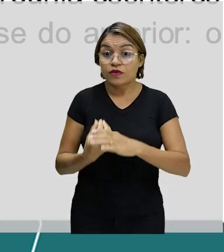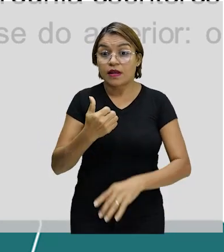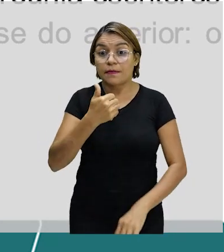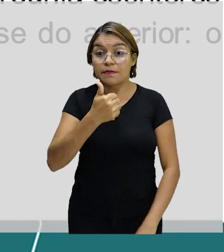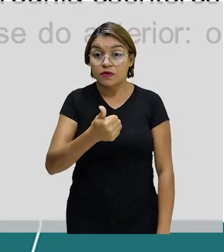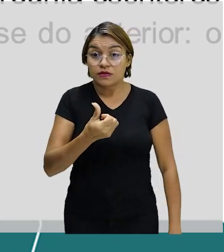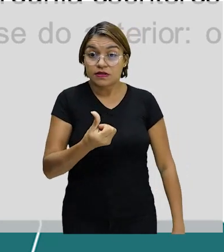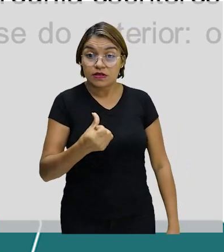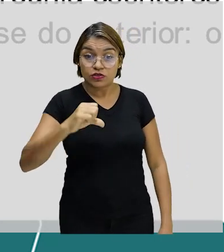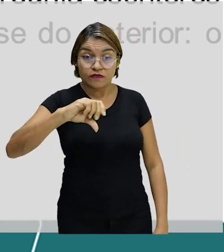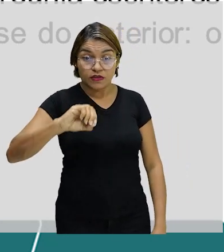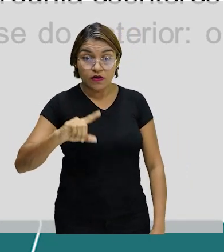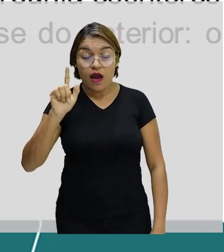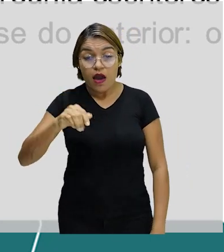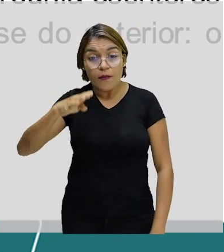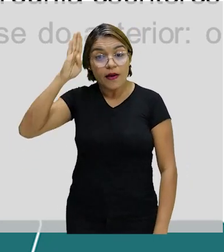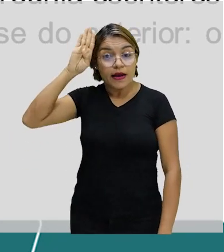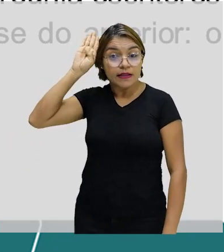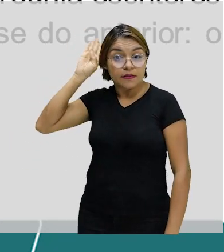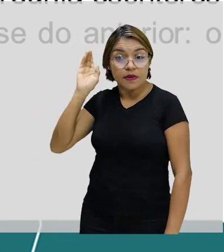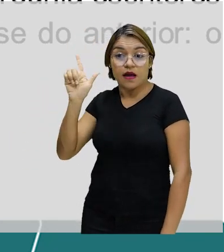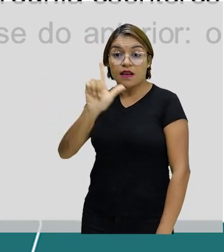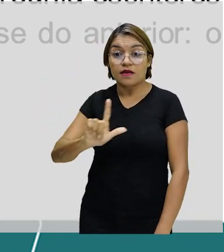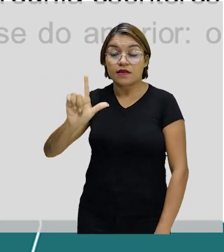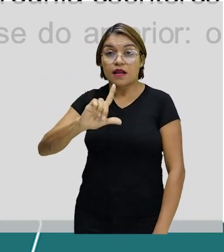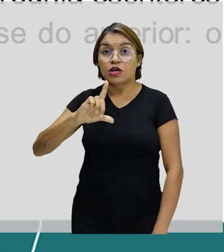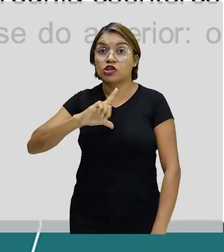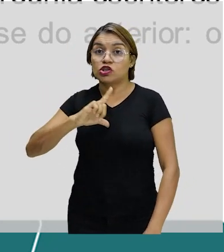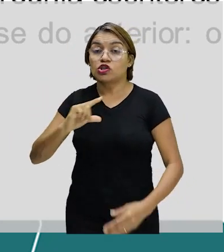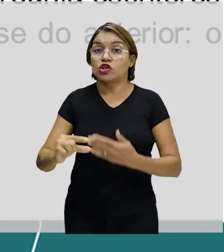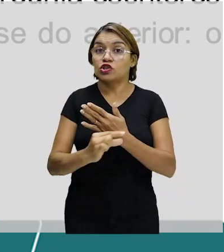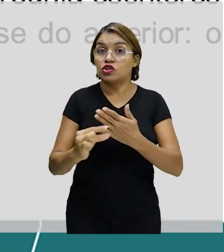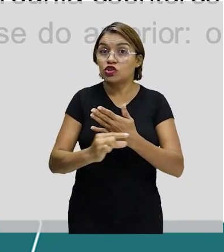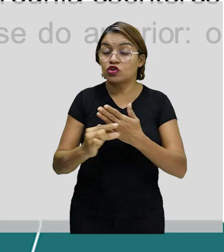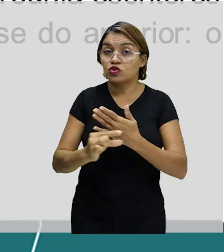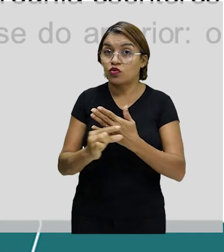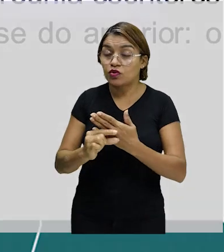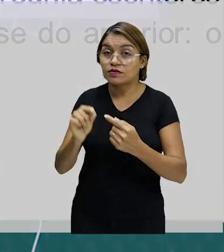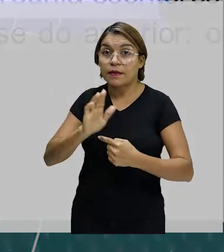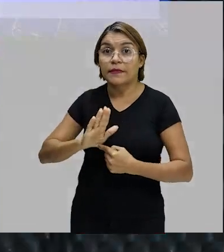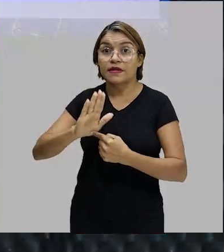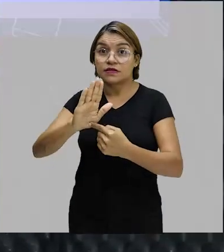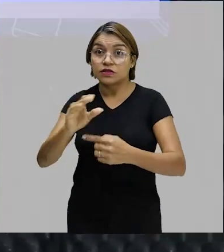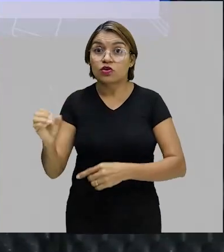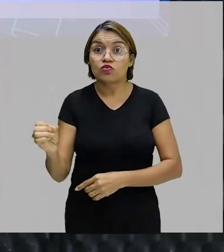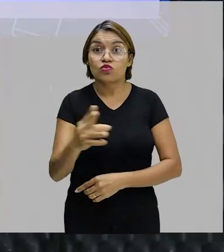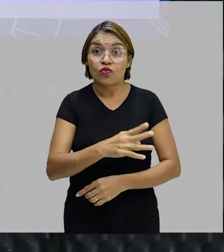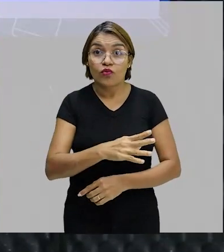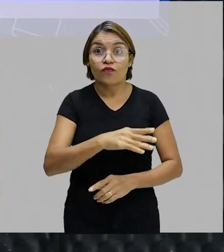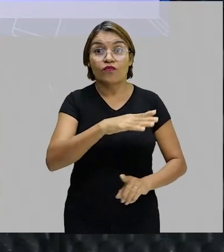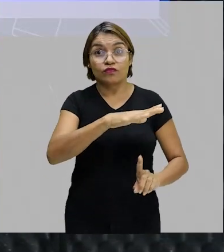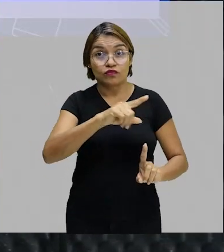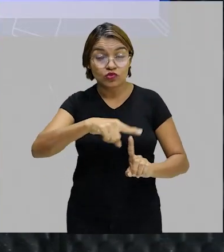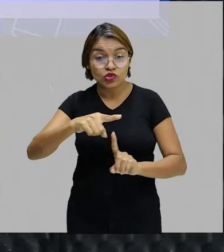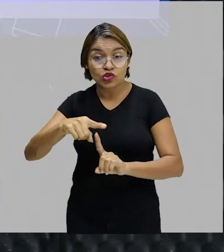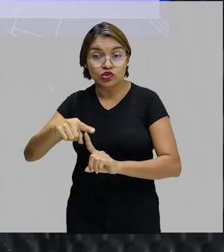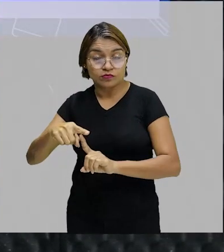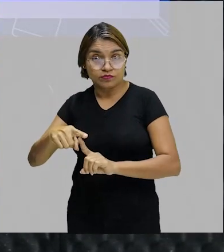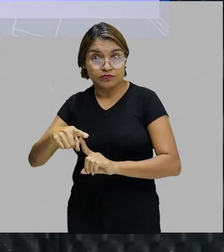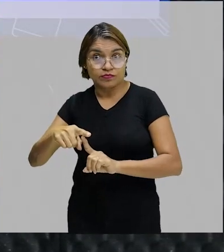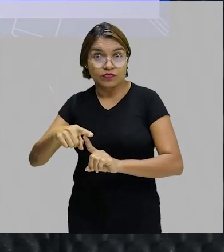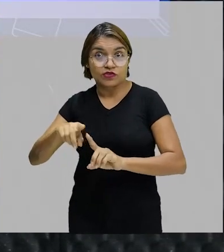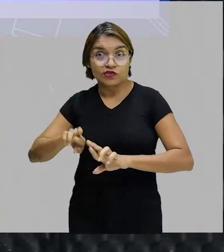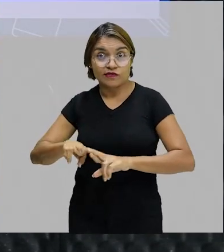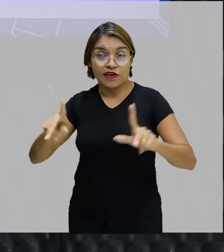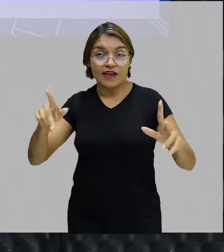era uma academia literária que reunia escritores empenhados em apresentar um novo estilo, distanciando-se do anterior,